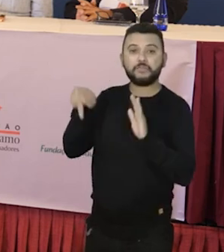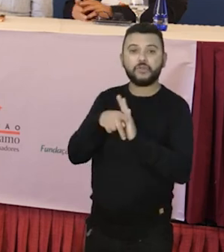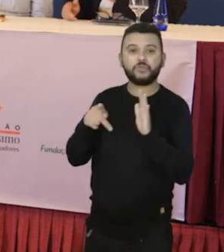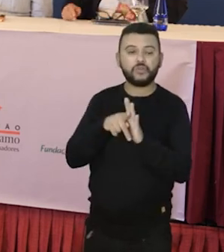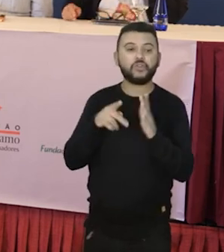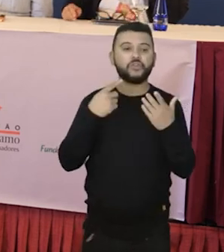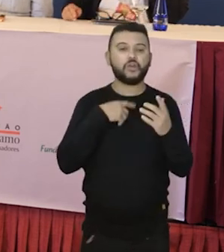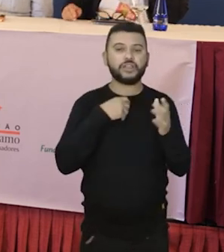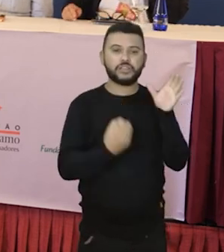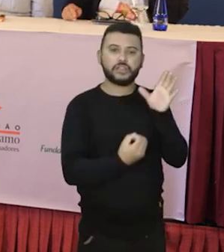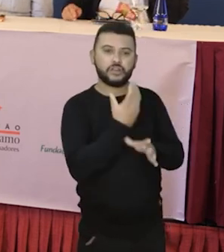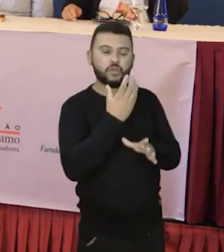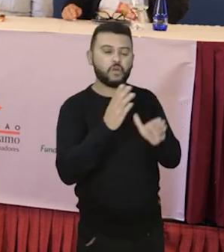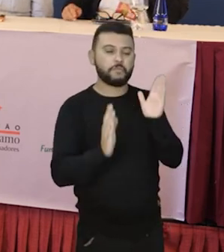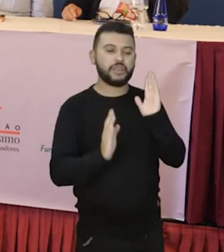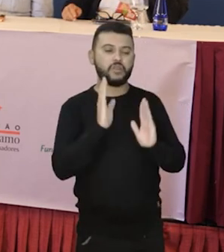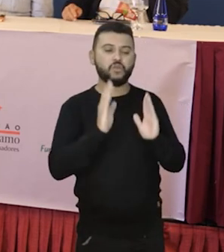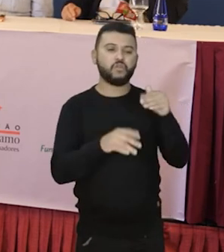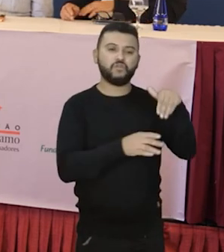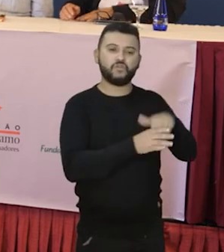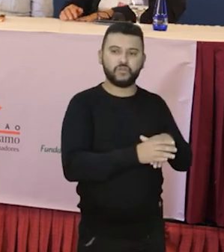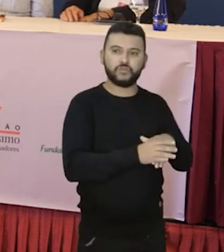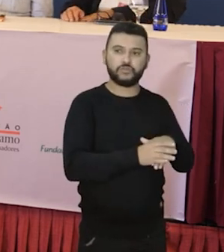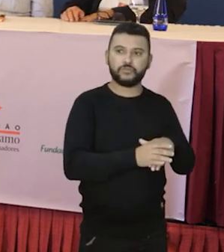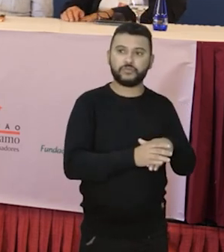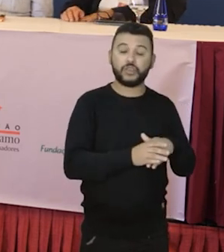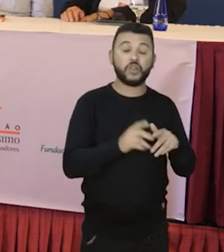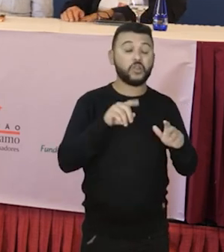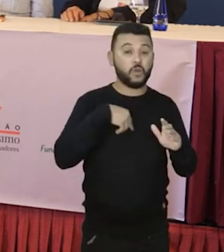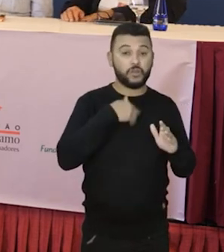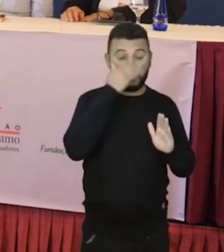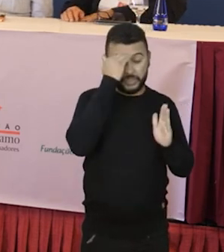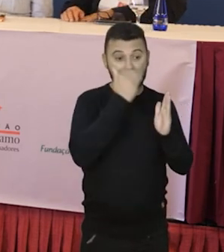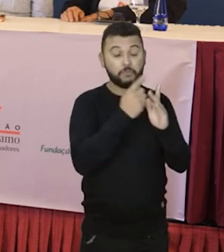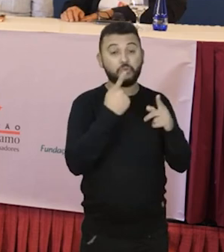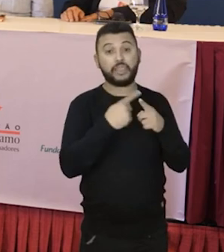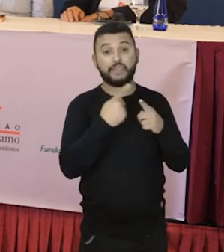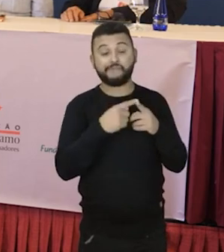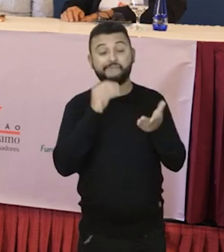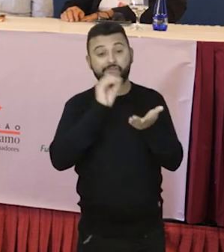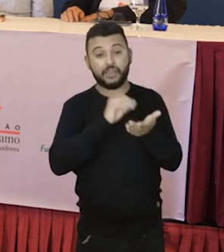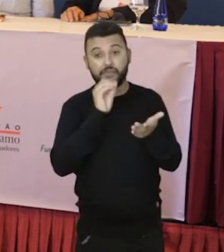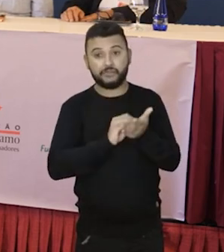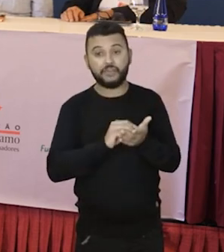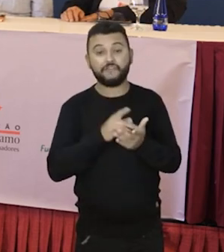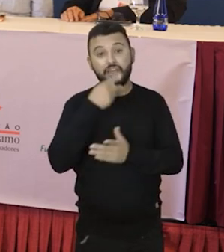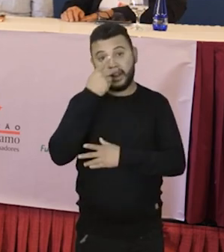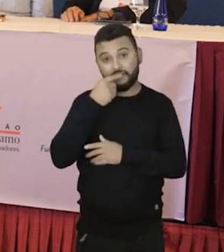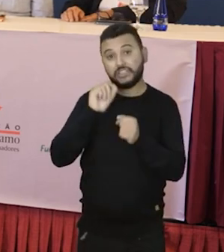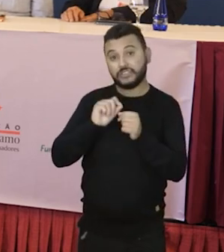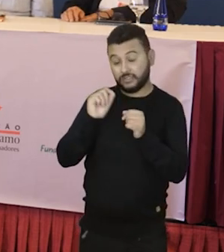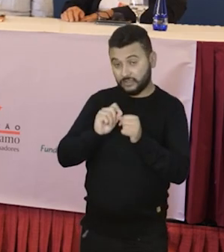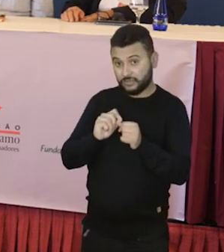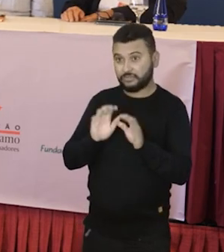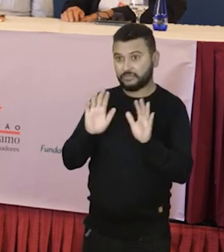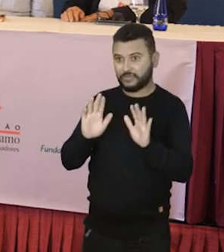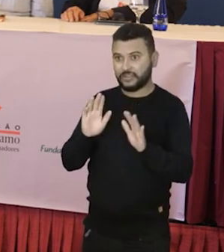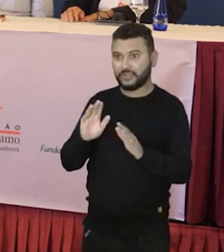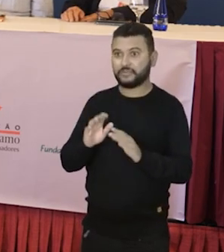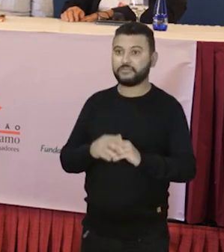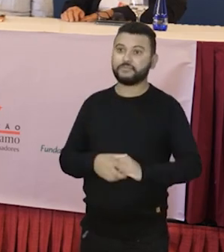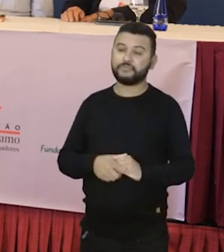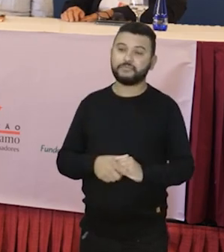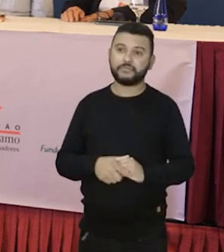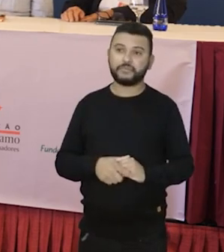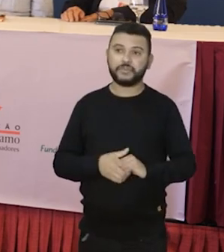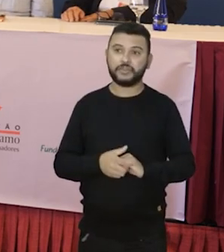eleitoral nós não cumprimos aquilo que nós dizemos fazer então é preciso que a gente aprenda